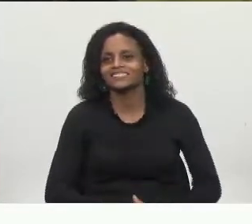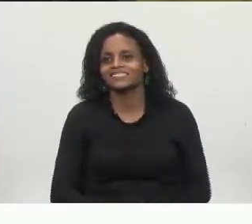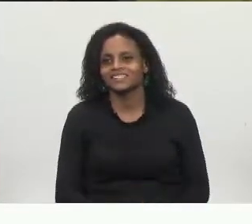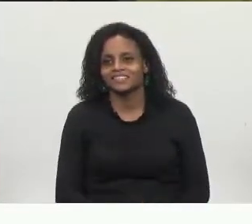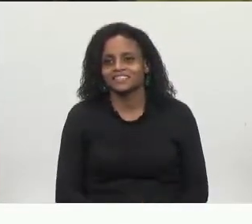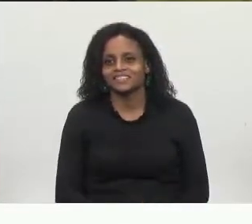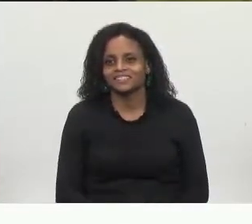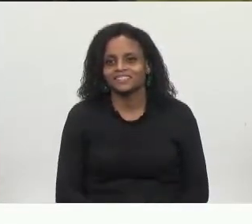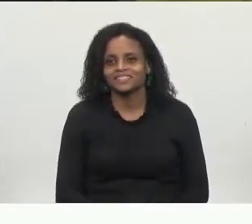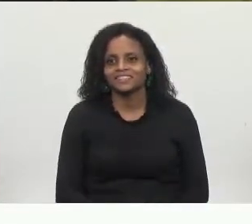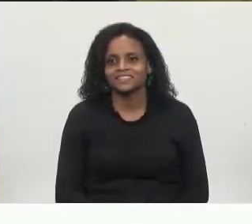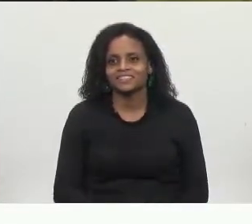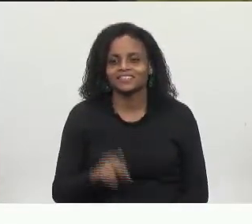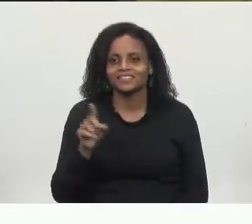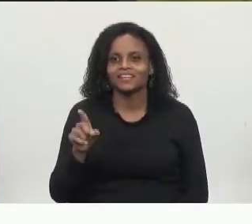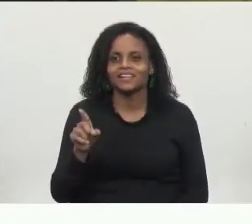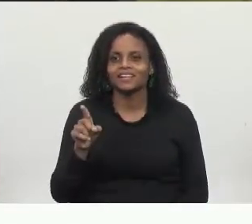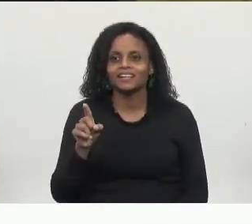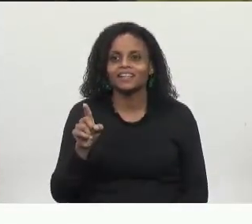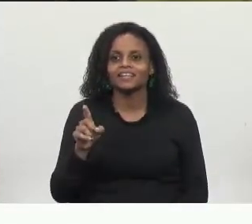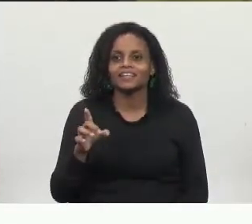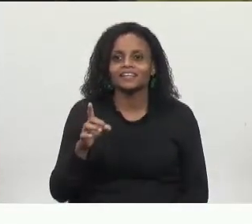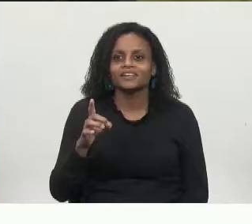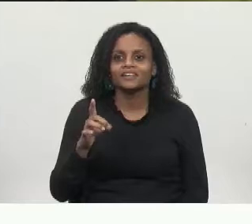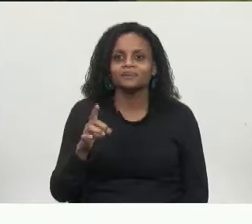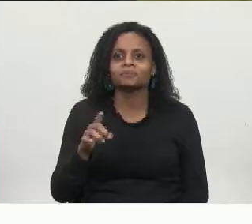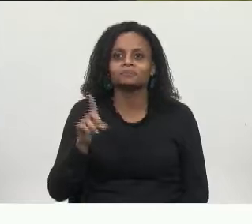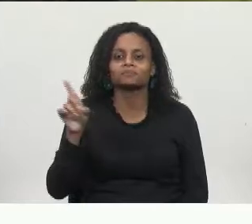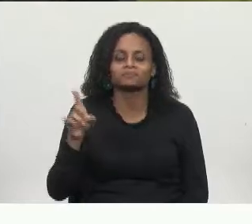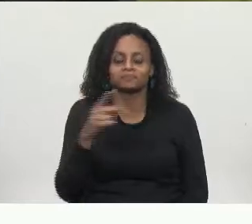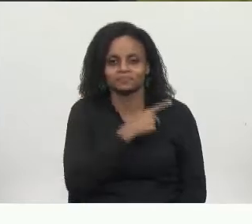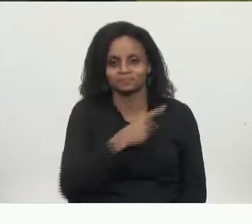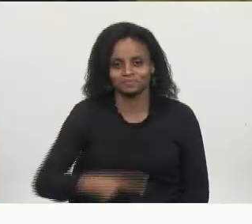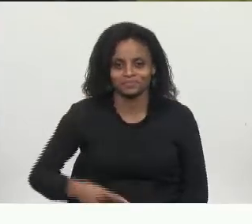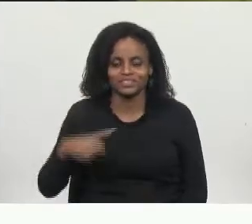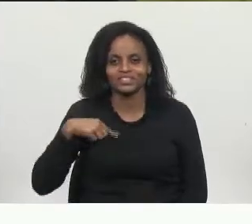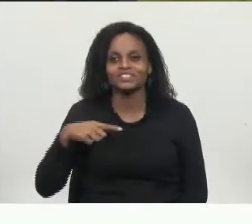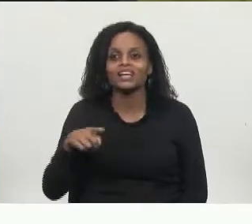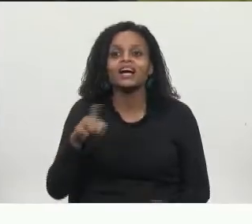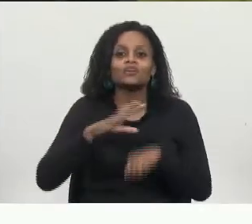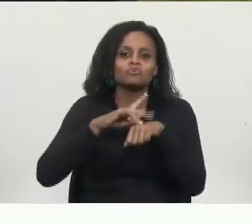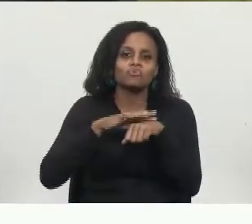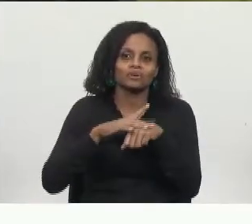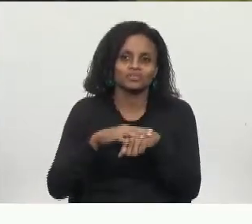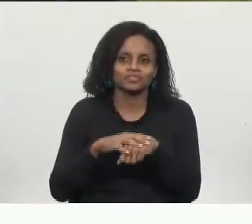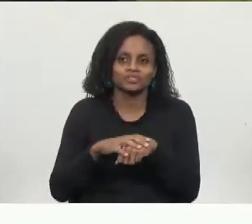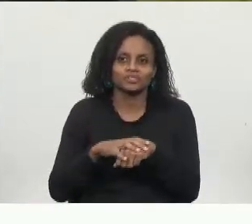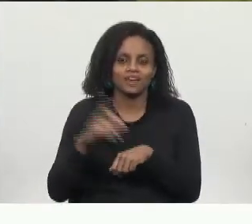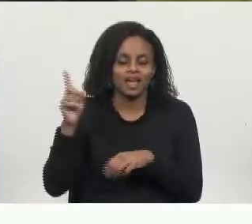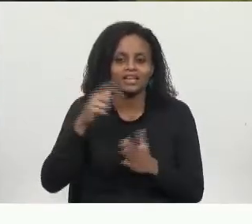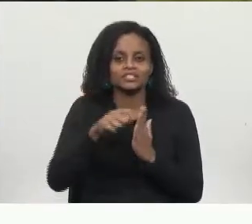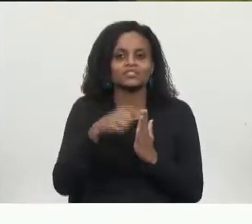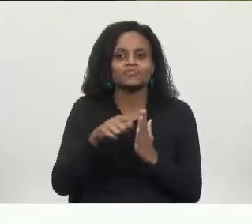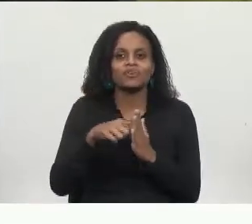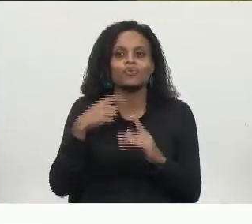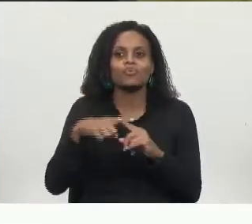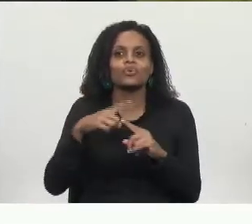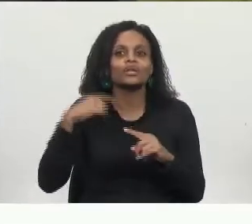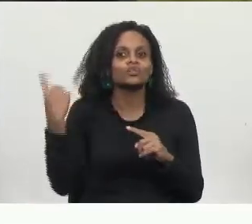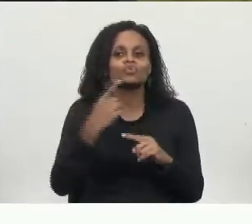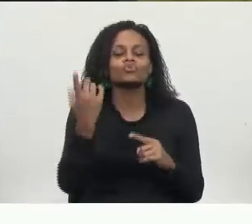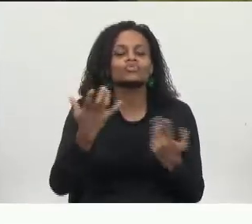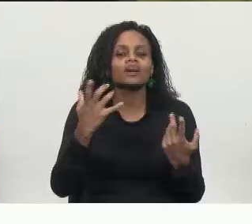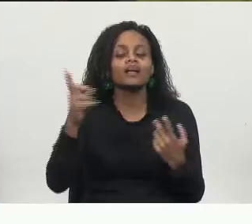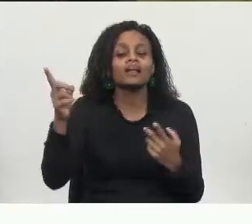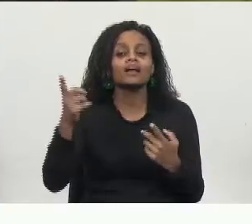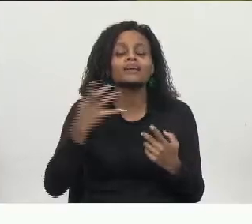O autor está de licença médica. Foi ela que escreveu isso, tá? Ela escreve porque ela quer que todo mundo pense que isso saiu da minha